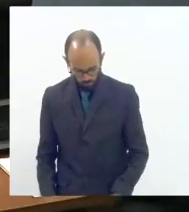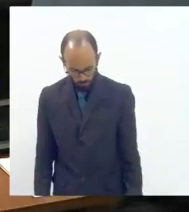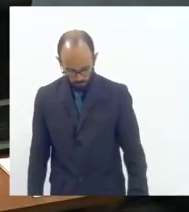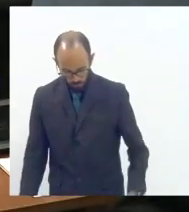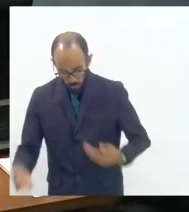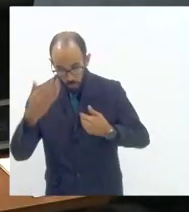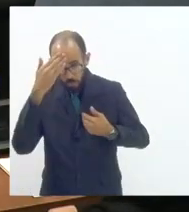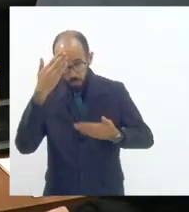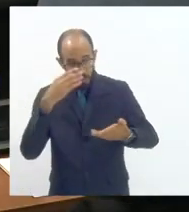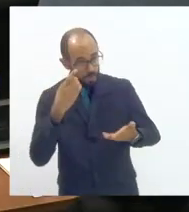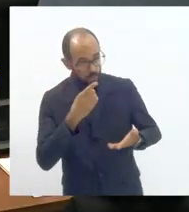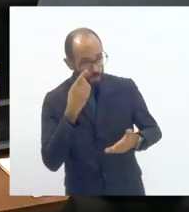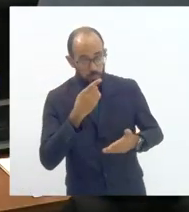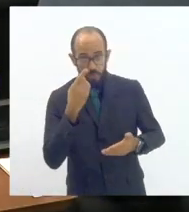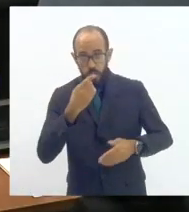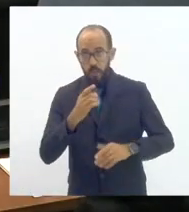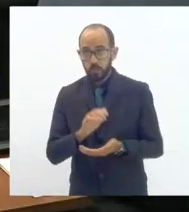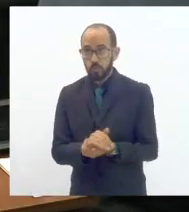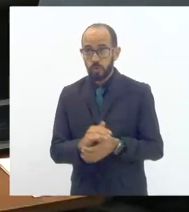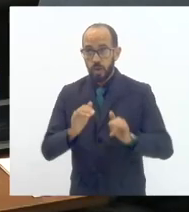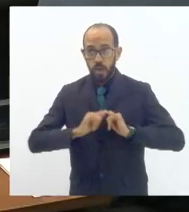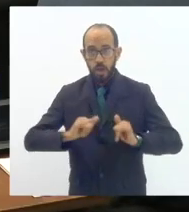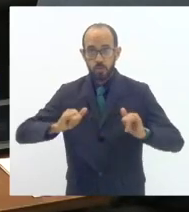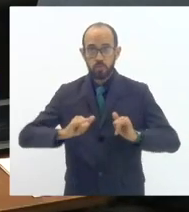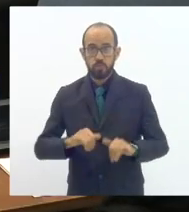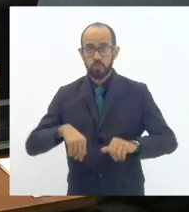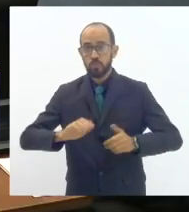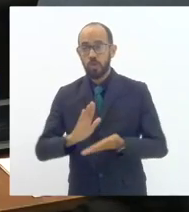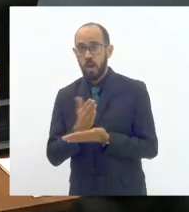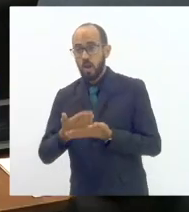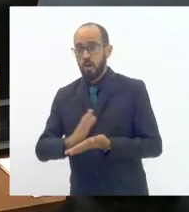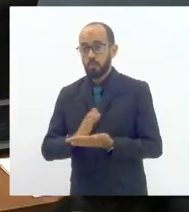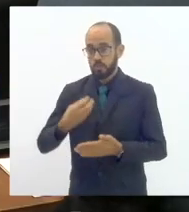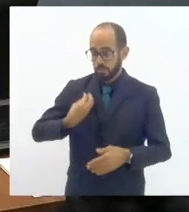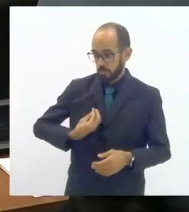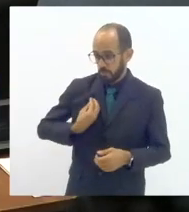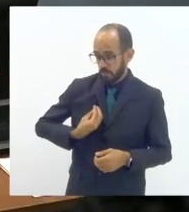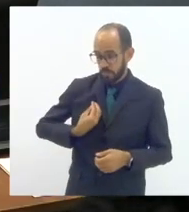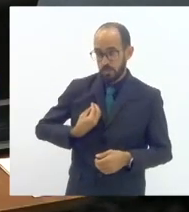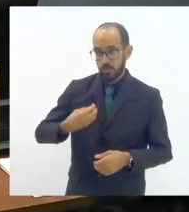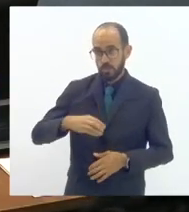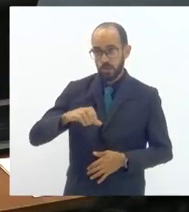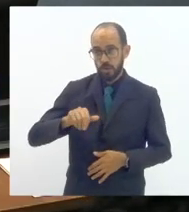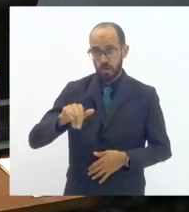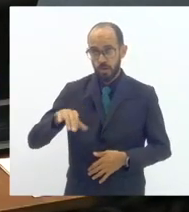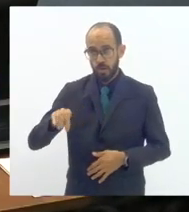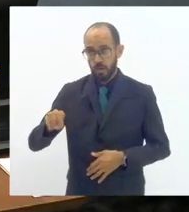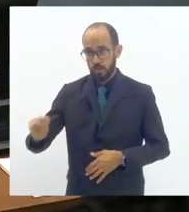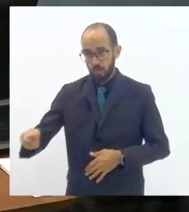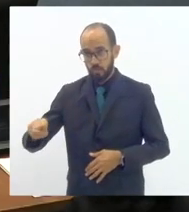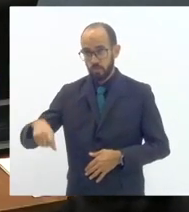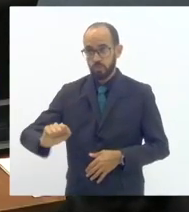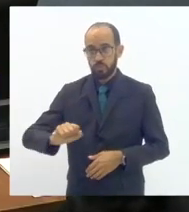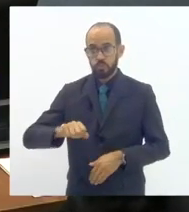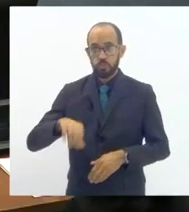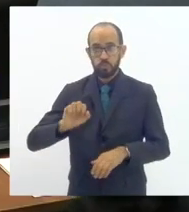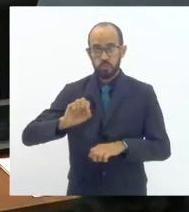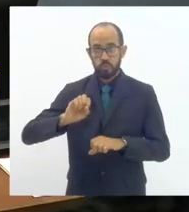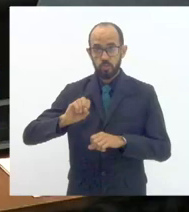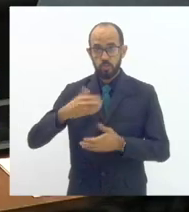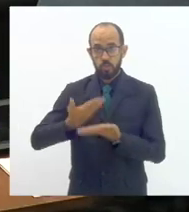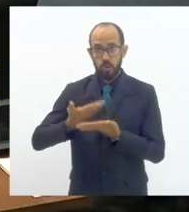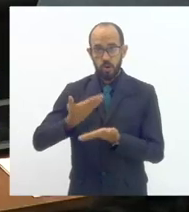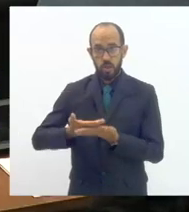Obrigada, deputado. Anuncio aqui mais algumas presenças. Carlos Alberto Luiz, do Colégio Estadual Duque de